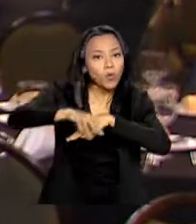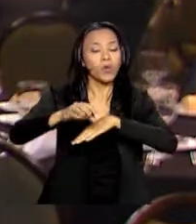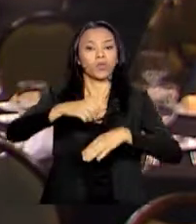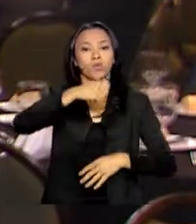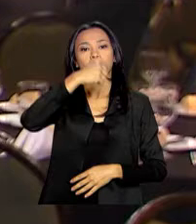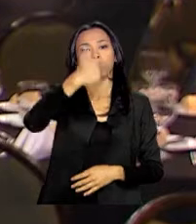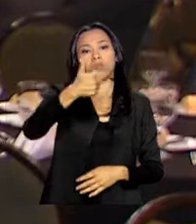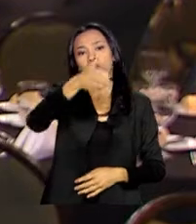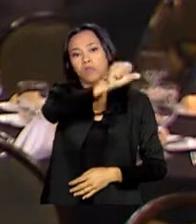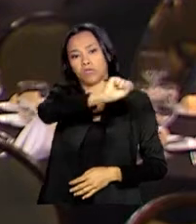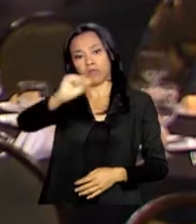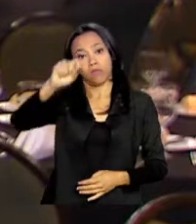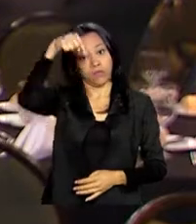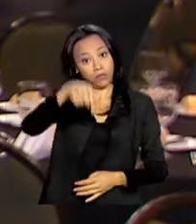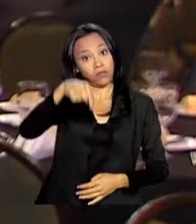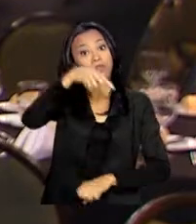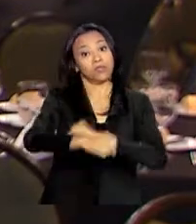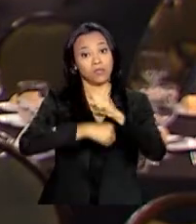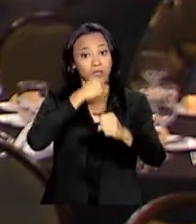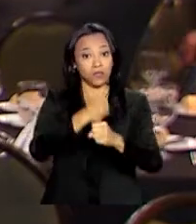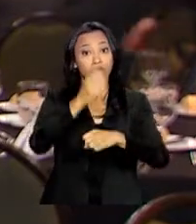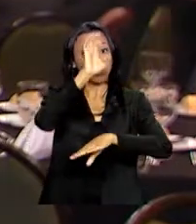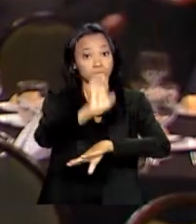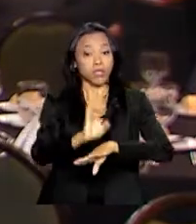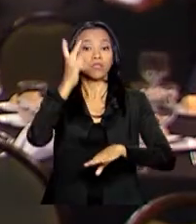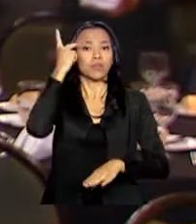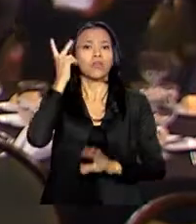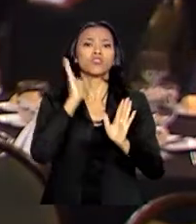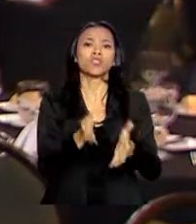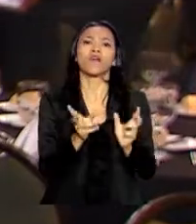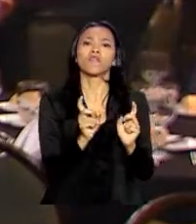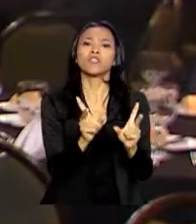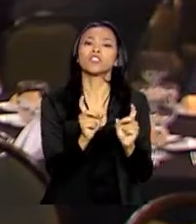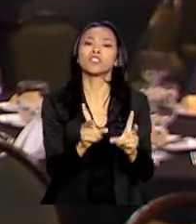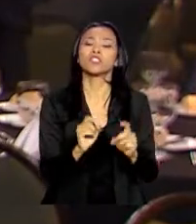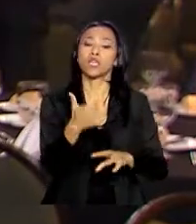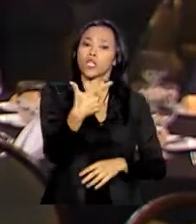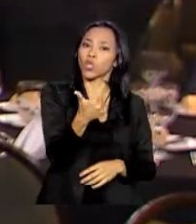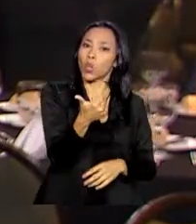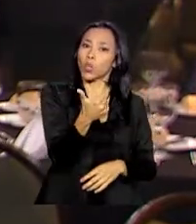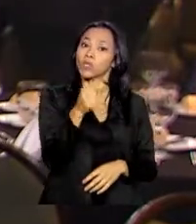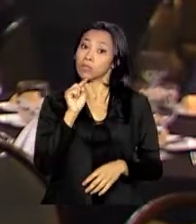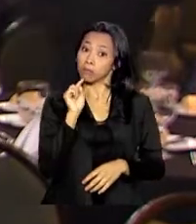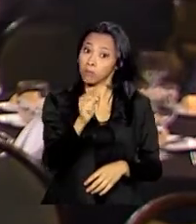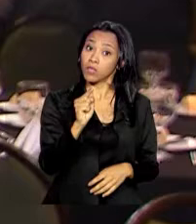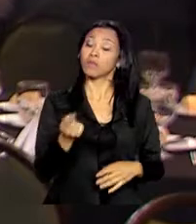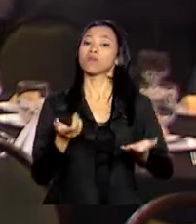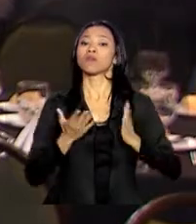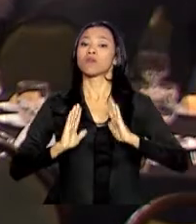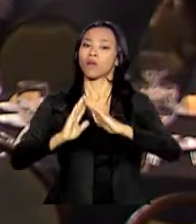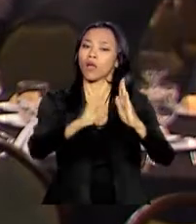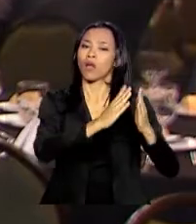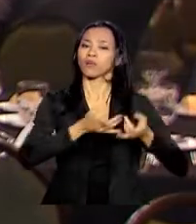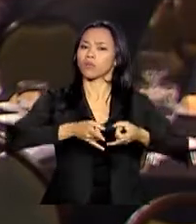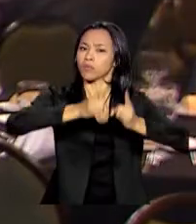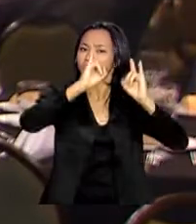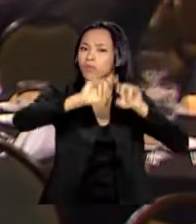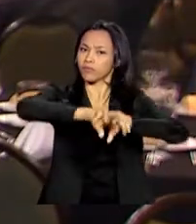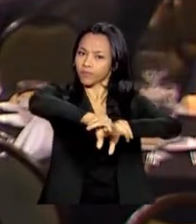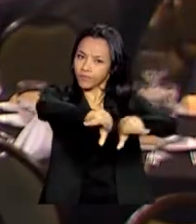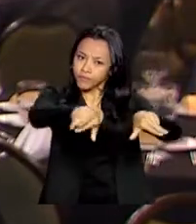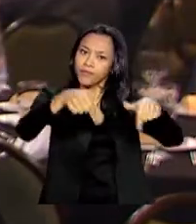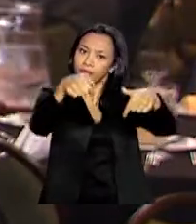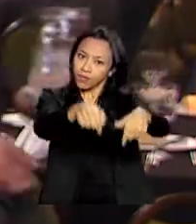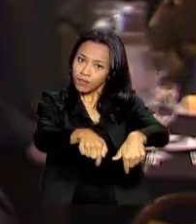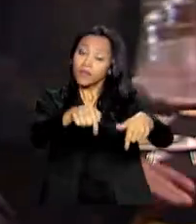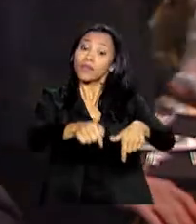deste ano só aqui na cidade de são paulo foram vendidas 12 mil é imóveis 12 mil imóveis residenciais o número